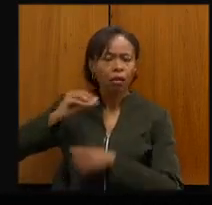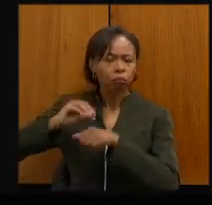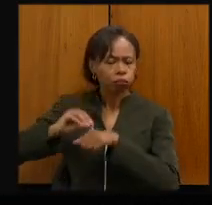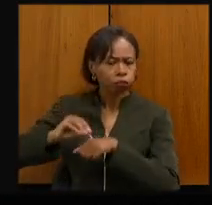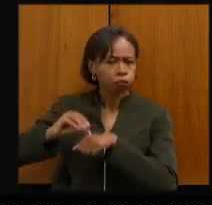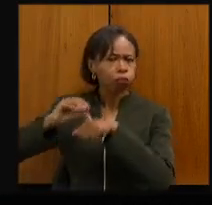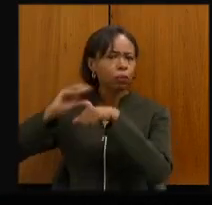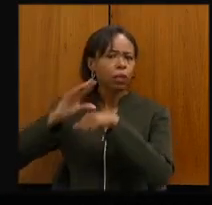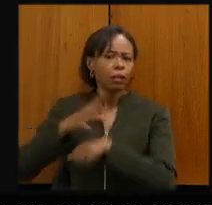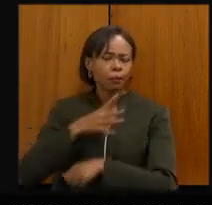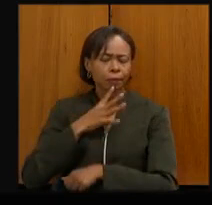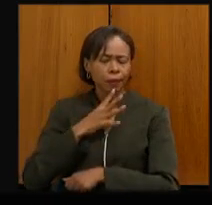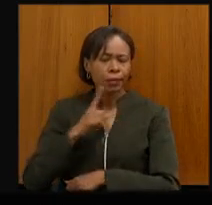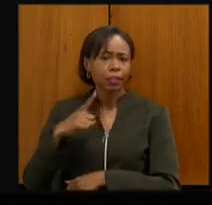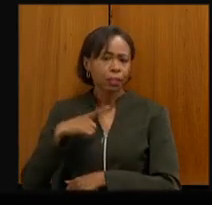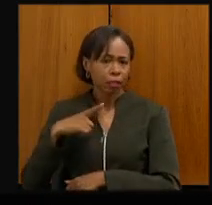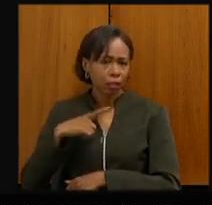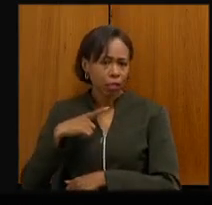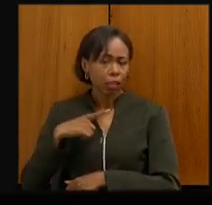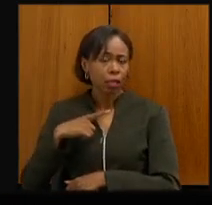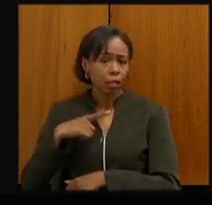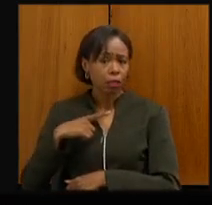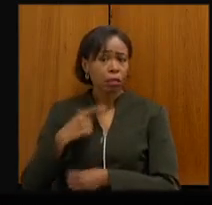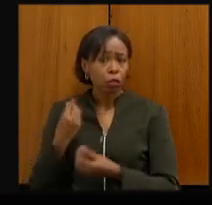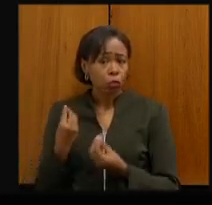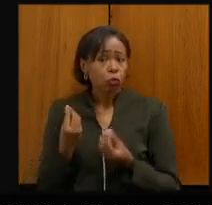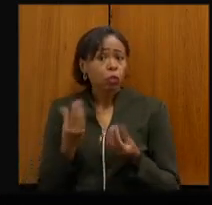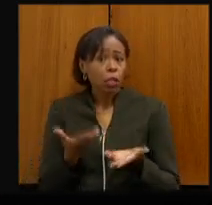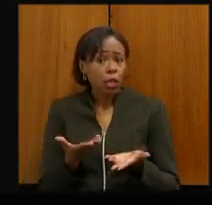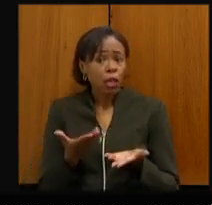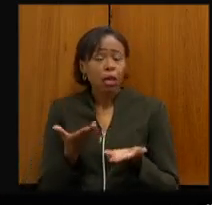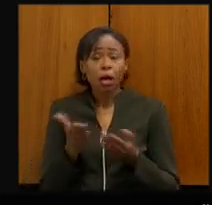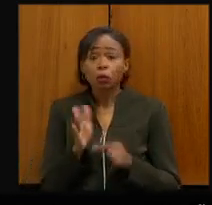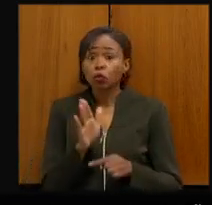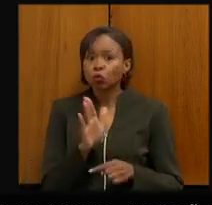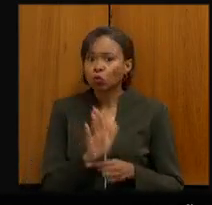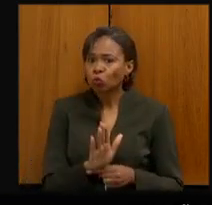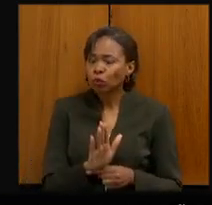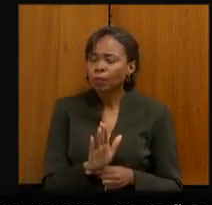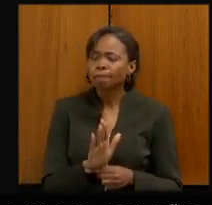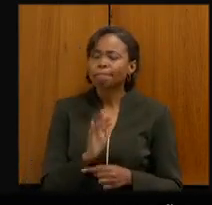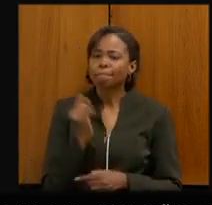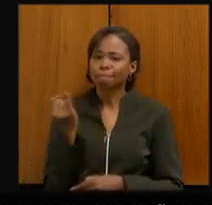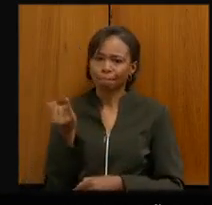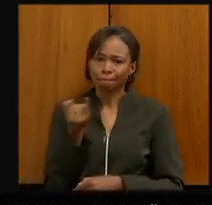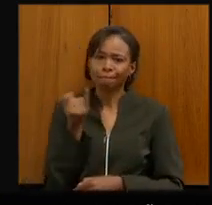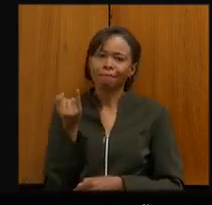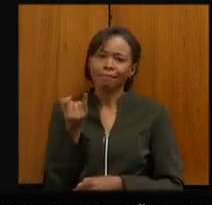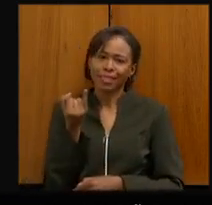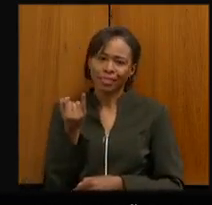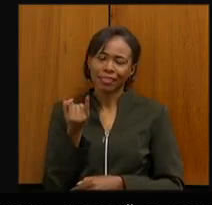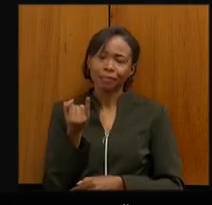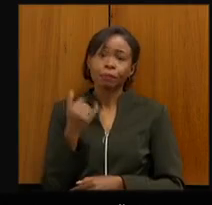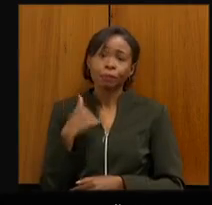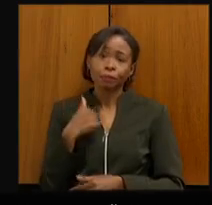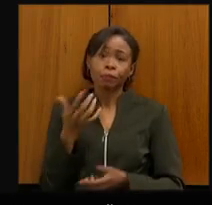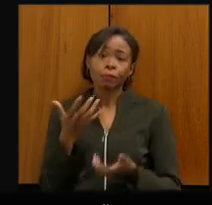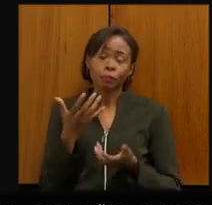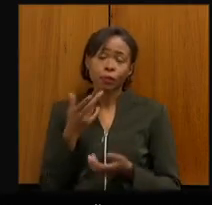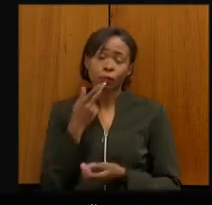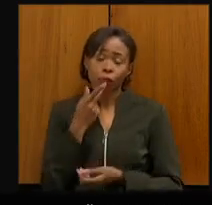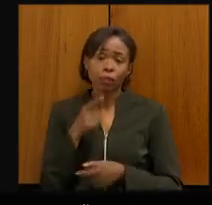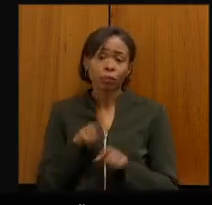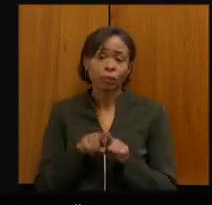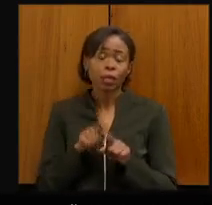né ele realmente traz encontrada no contribuições muito importantes né Eu queria né ressaltar